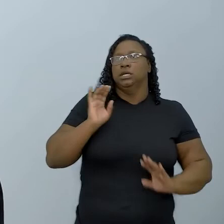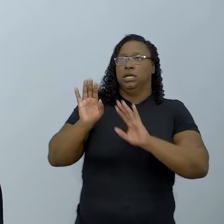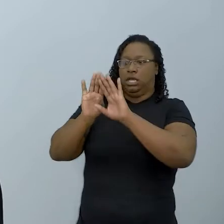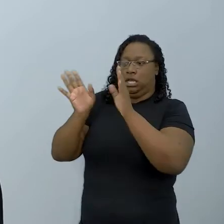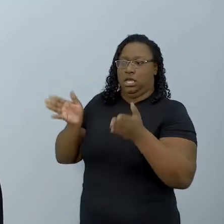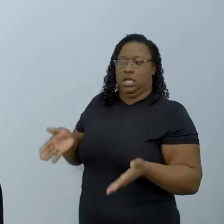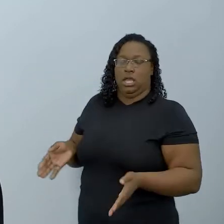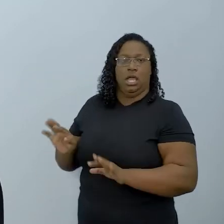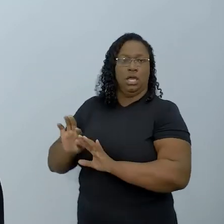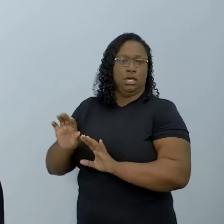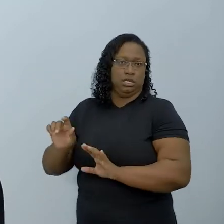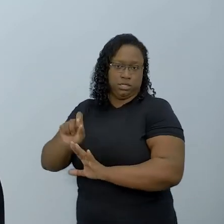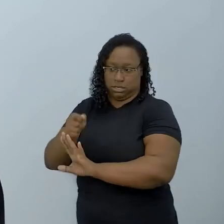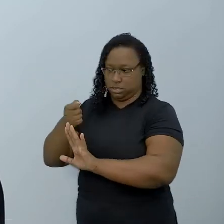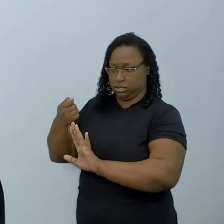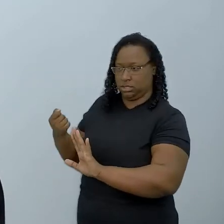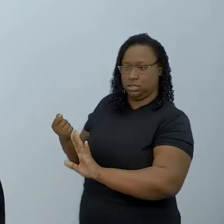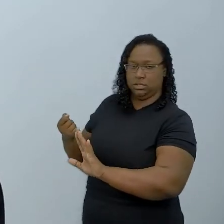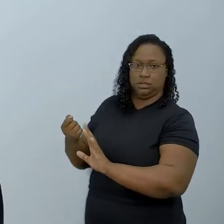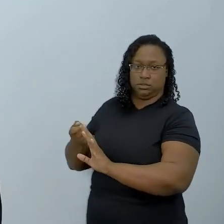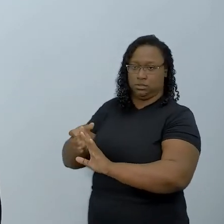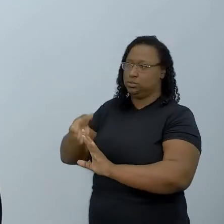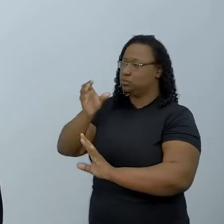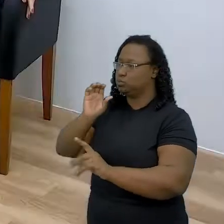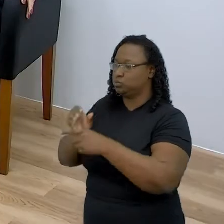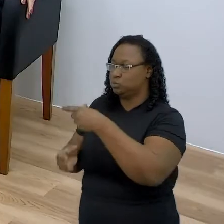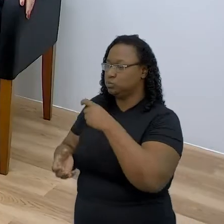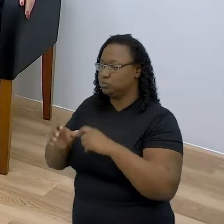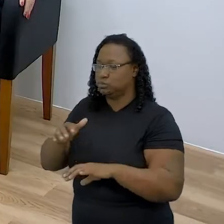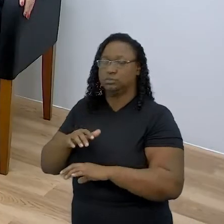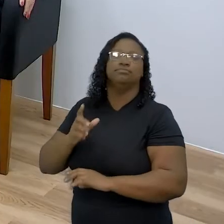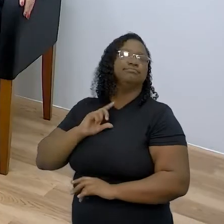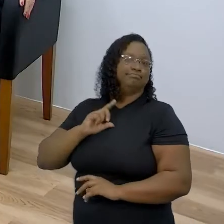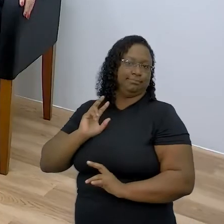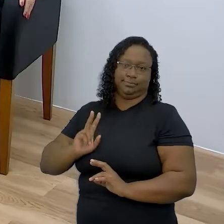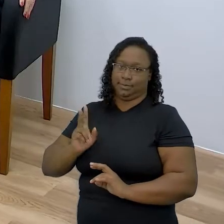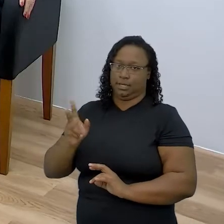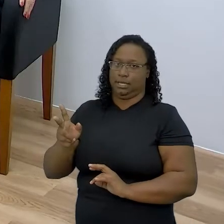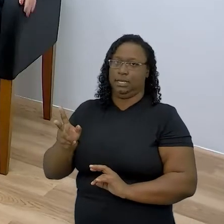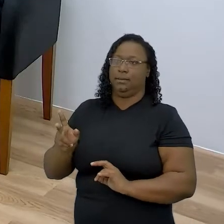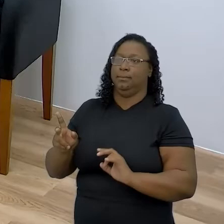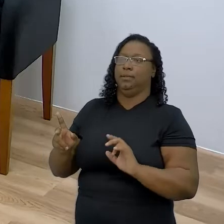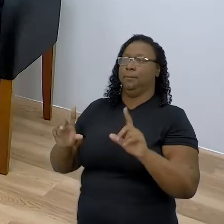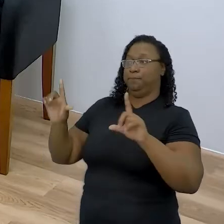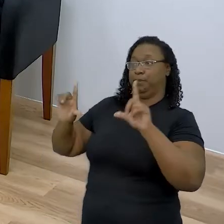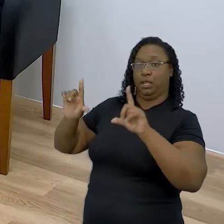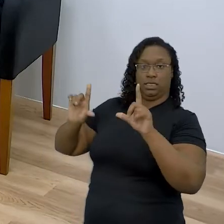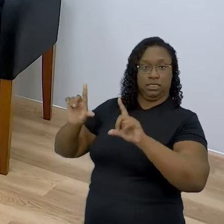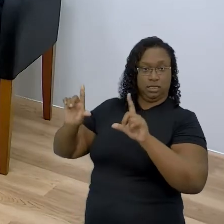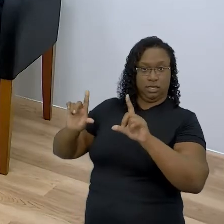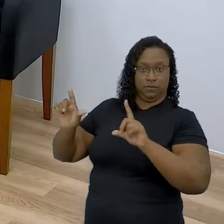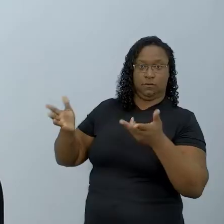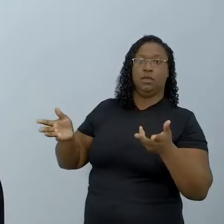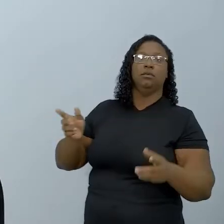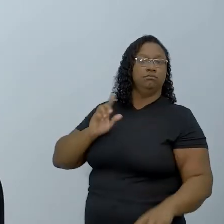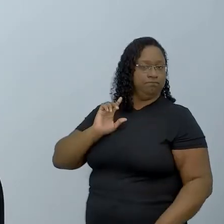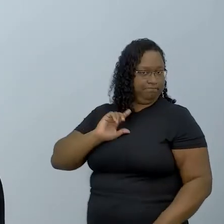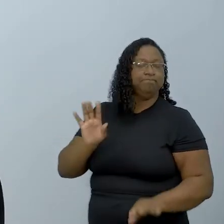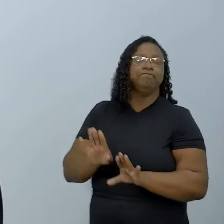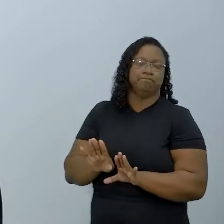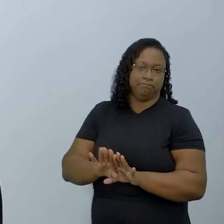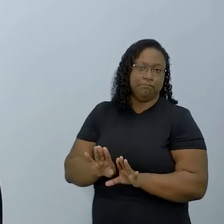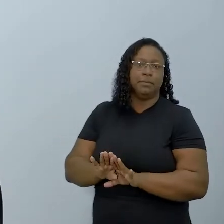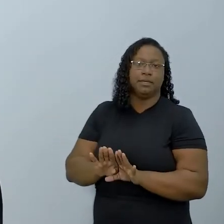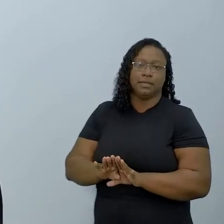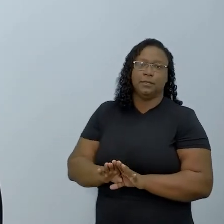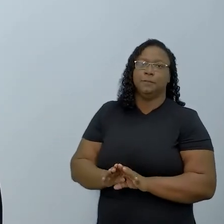Não tem como. A televisão fica ligada o dia inteiro. Assim, com as crianças na escola agora, tem ficado um período desligado, mas fica ligado o dia inteiro. Mas aí eu sei que a televisão não